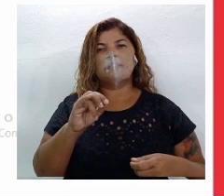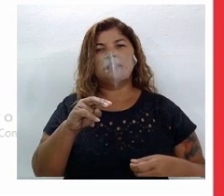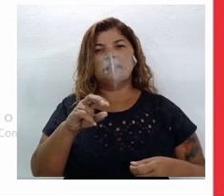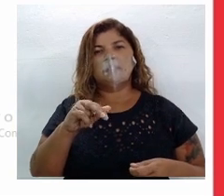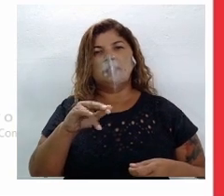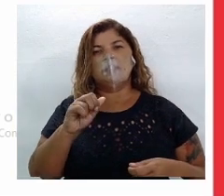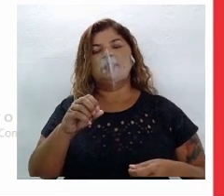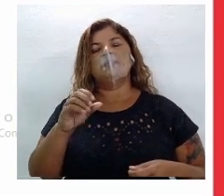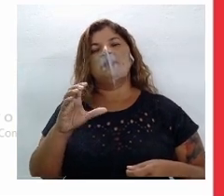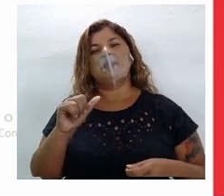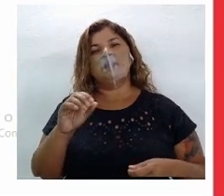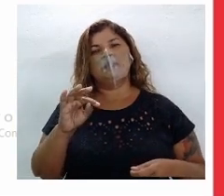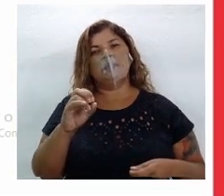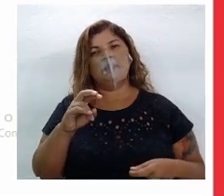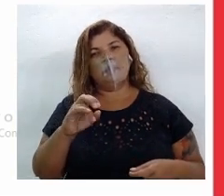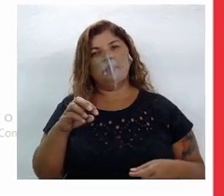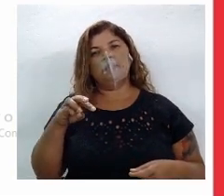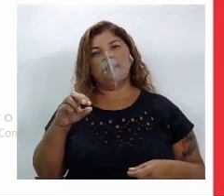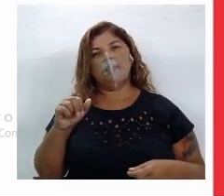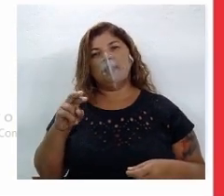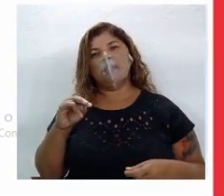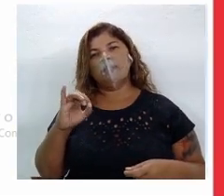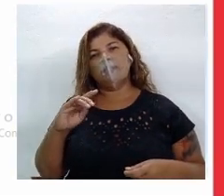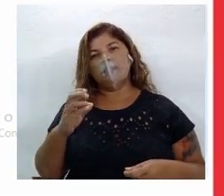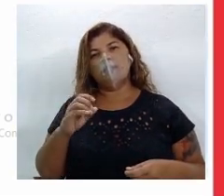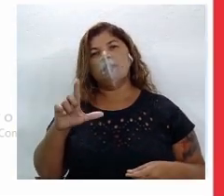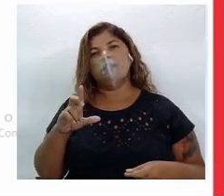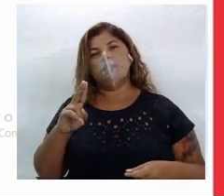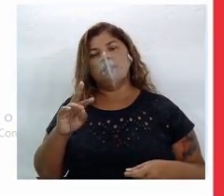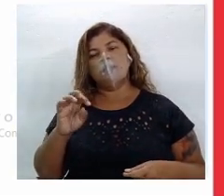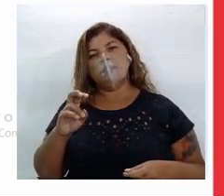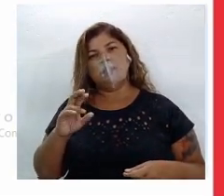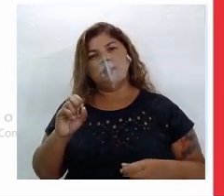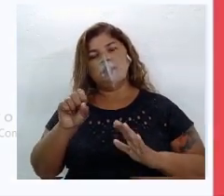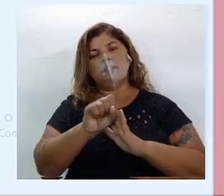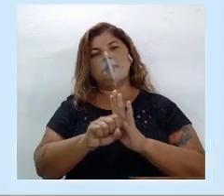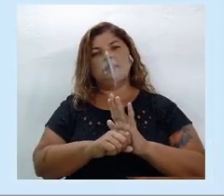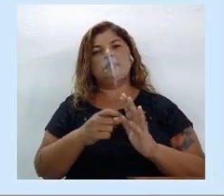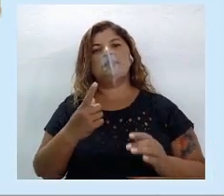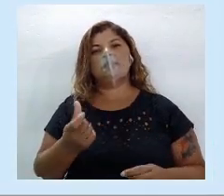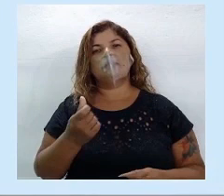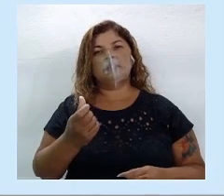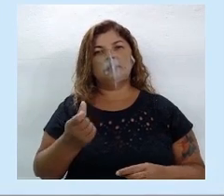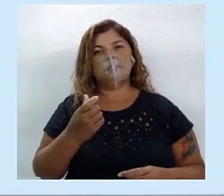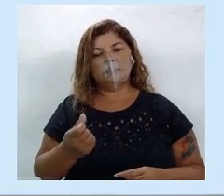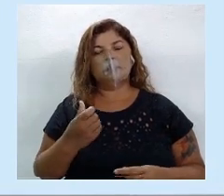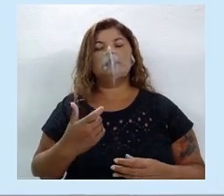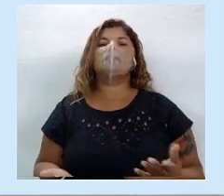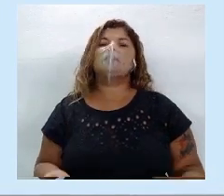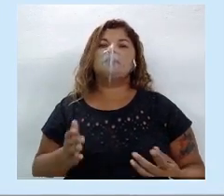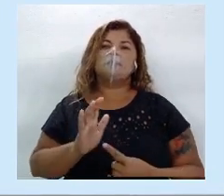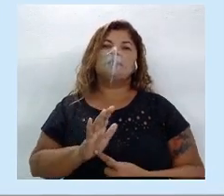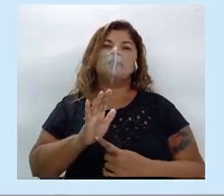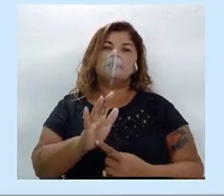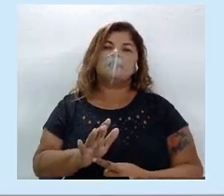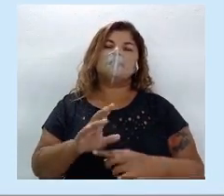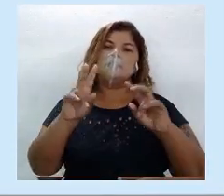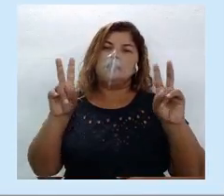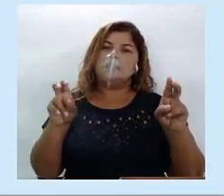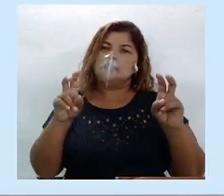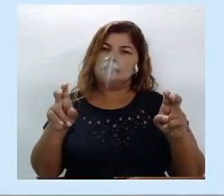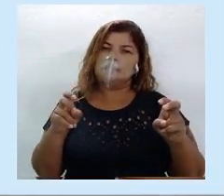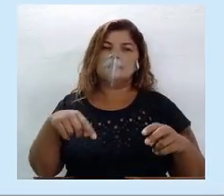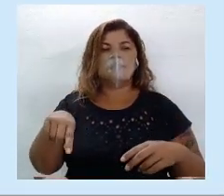agostiniano católico Martinho Lutero, no século XVI. Então, aqui, eu gostaria que vocês, para